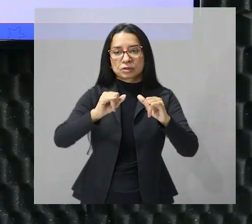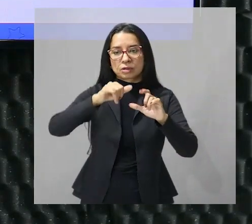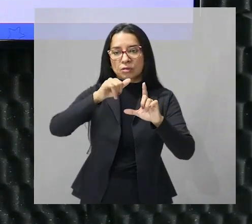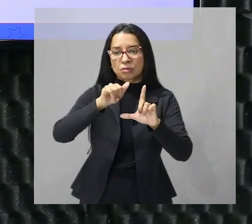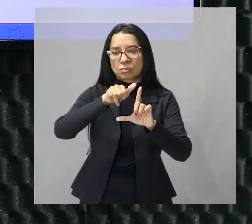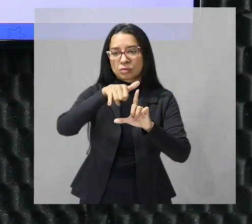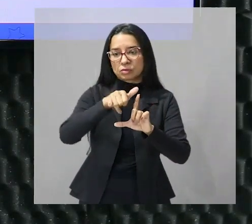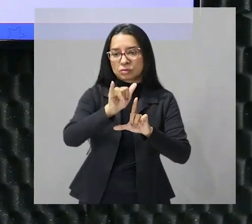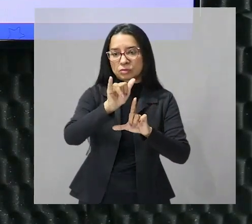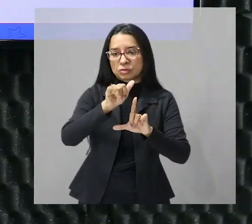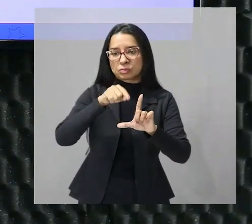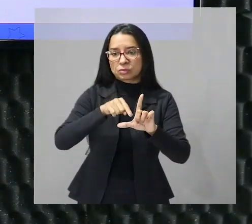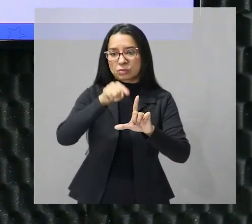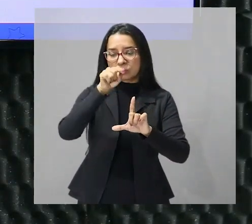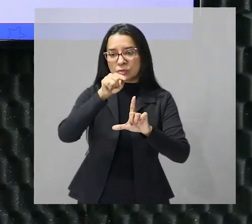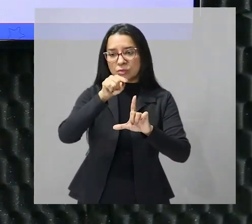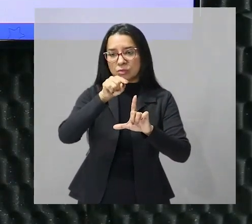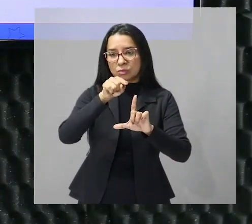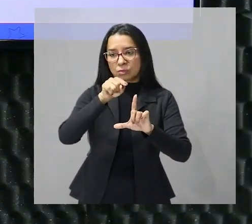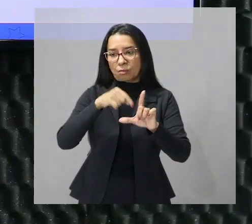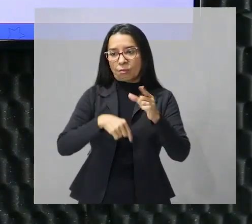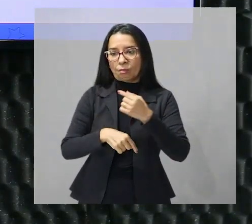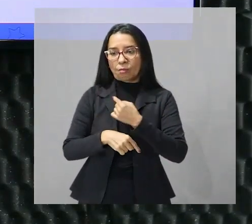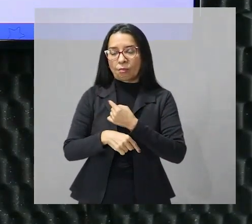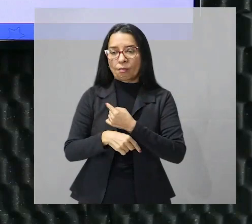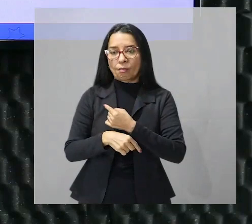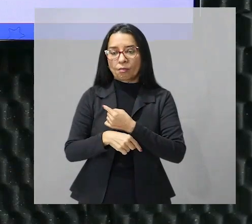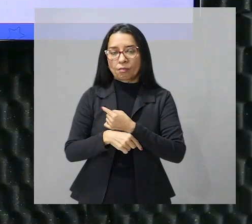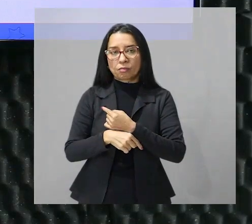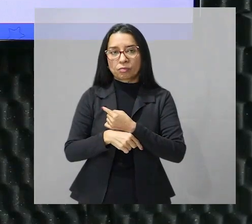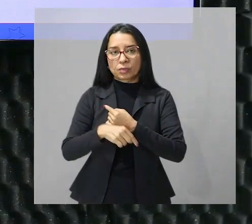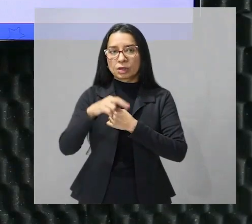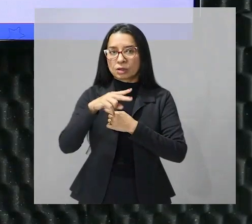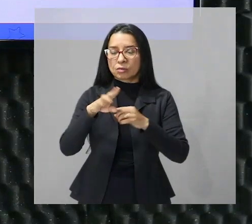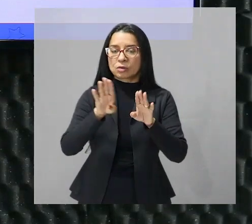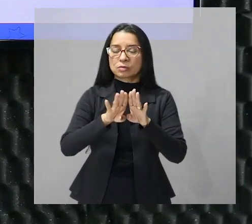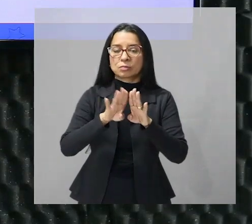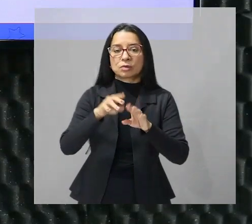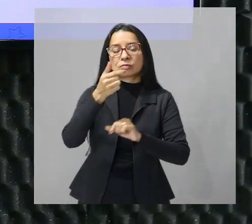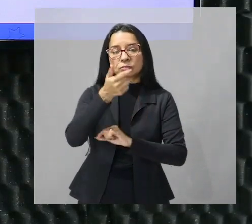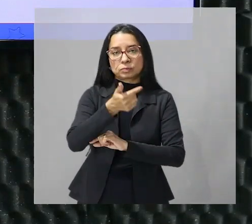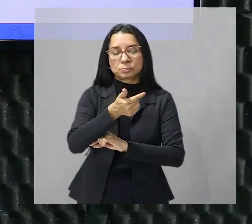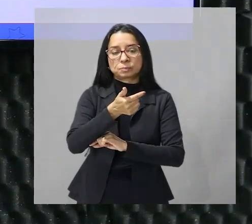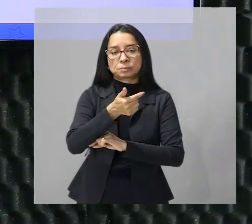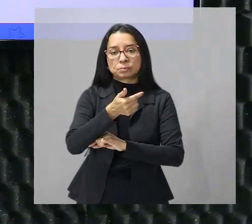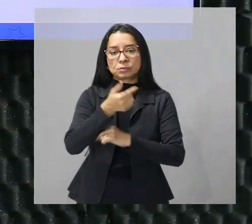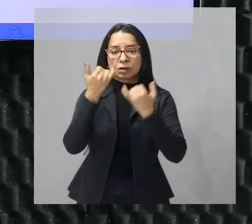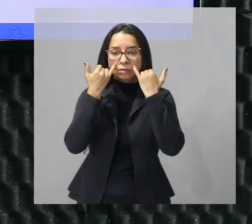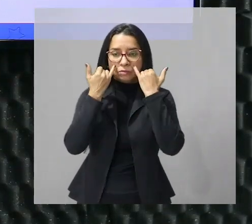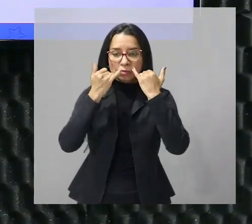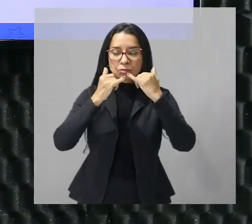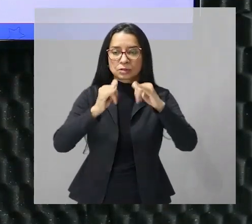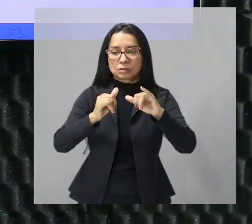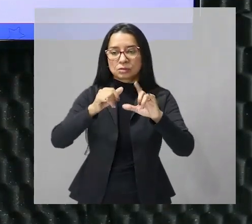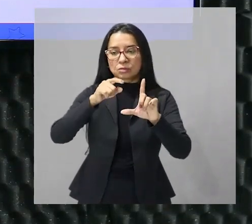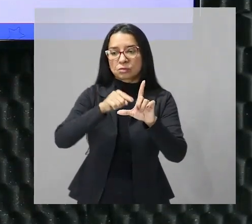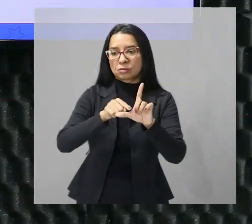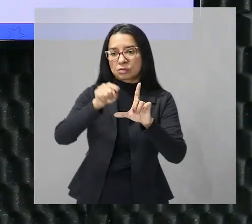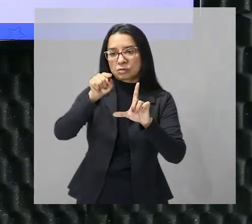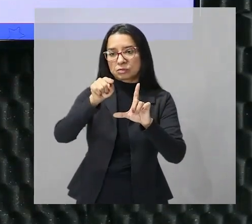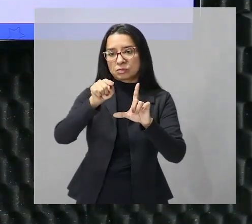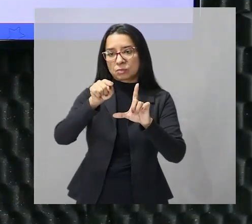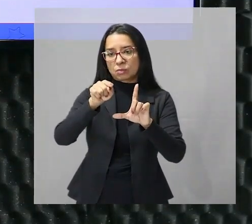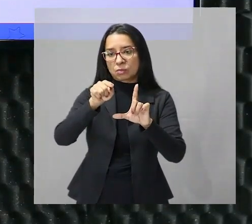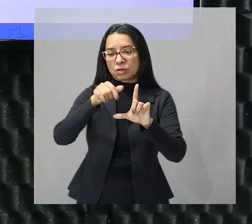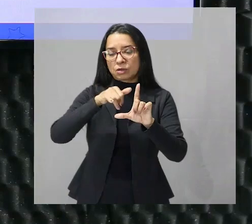Y e aí apareceu lá no lugarzinho do Y. A mesma coisa aconteceu em 2, a informação do eixo X e